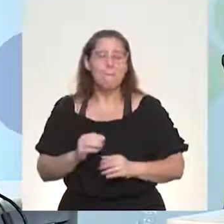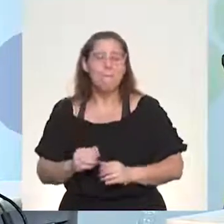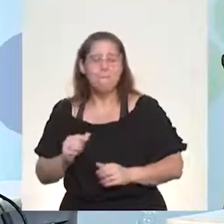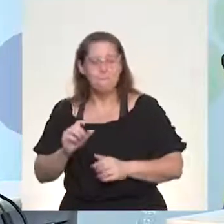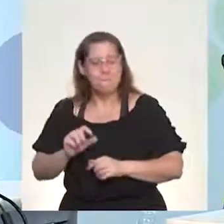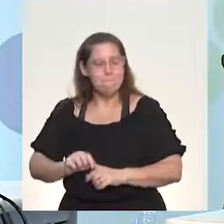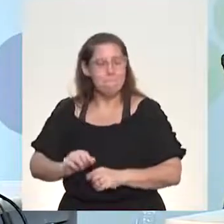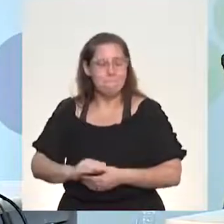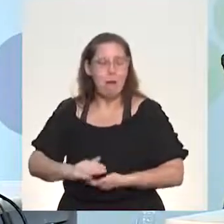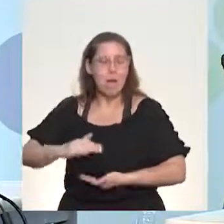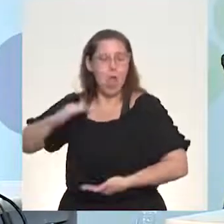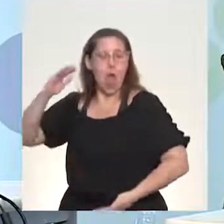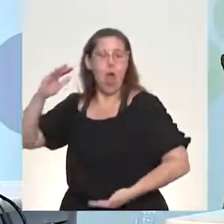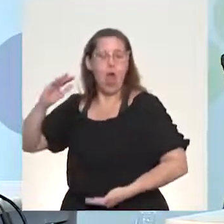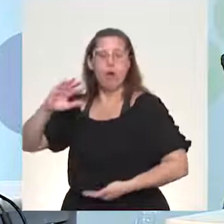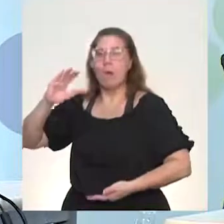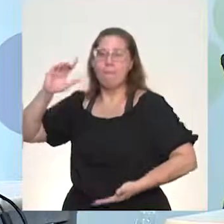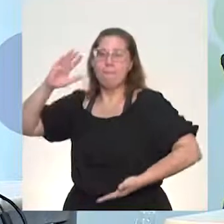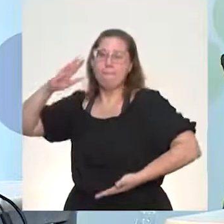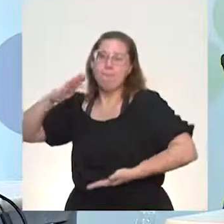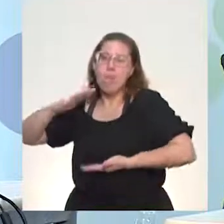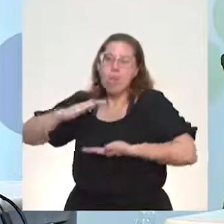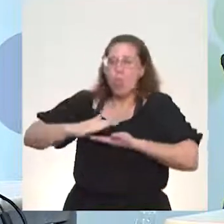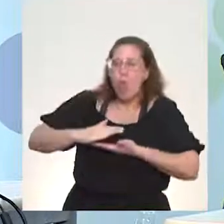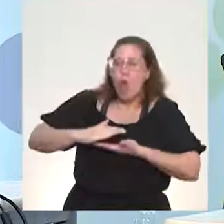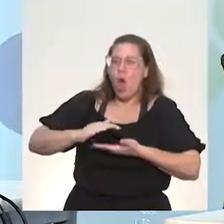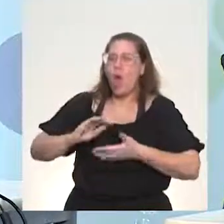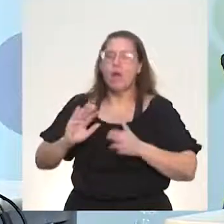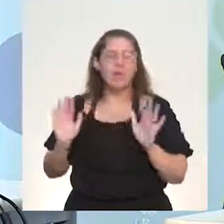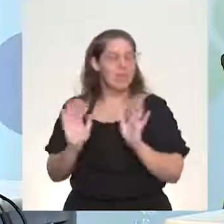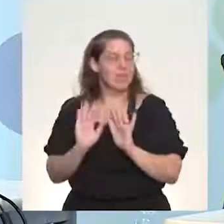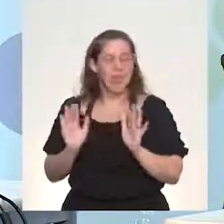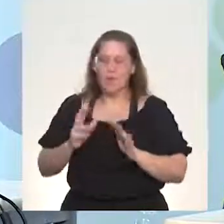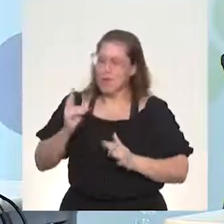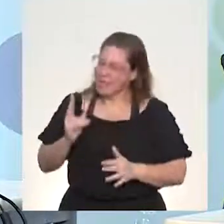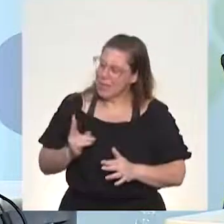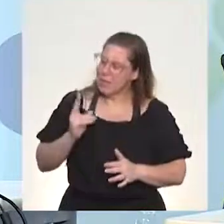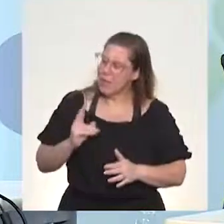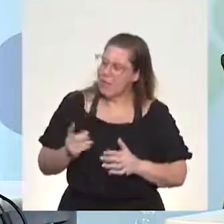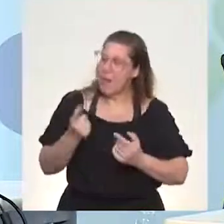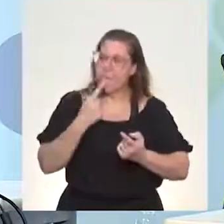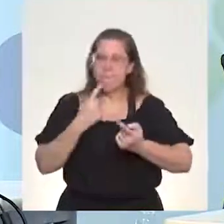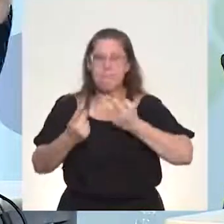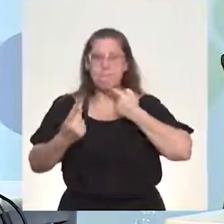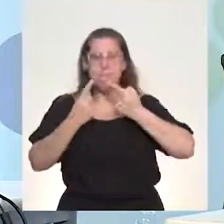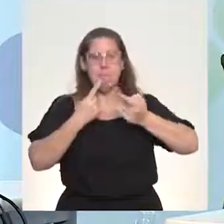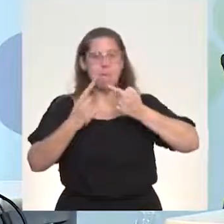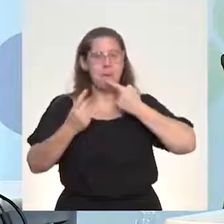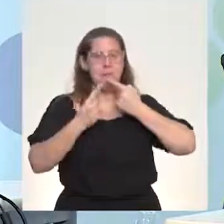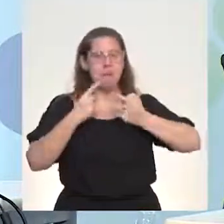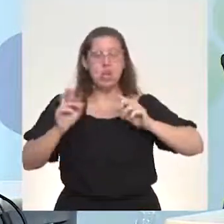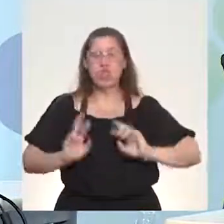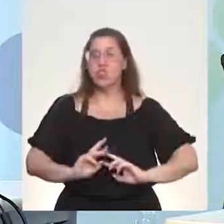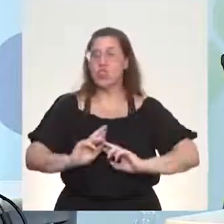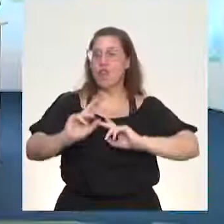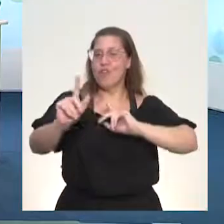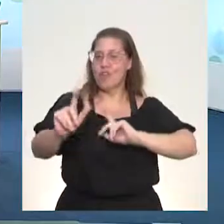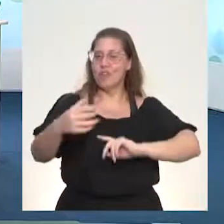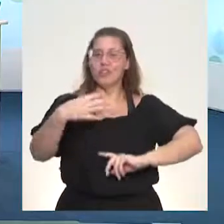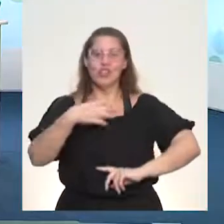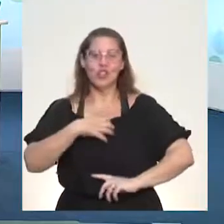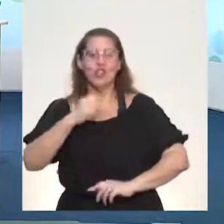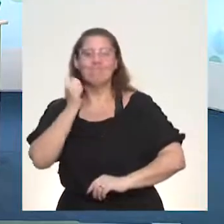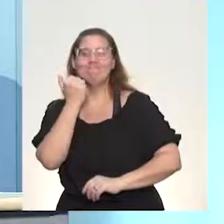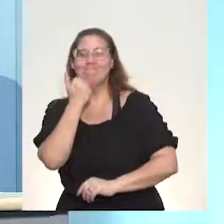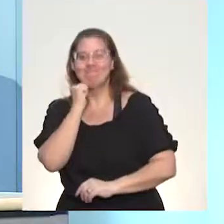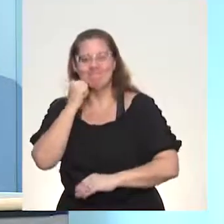como aquela que está num constante, perpetuado diálogo com as diferentes formas de se fazer ciência.